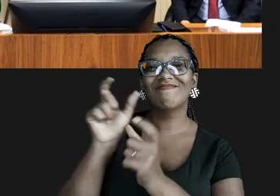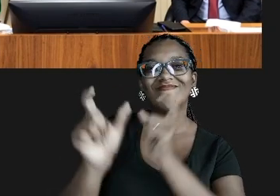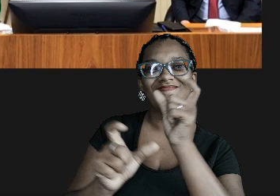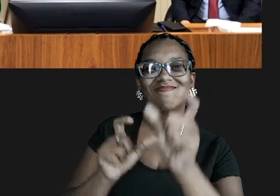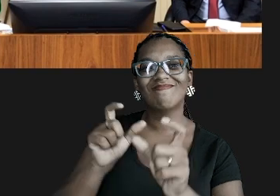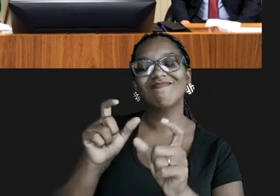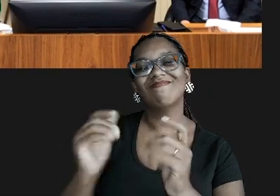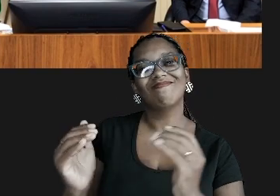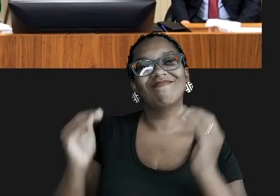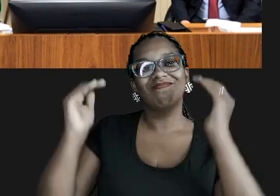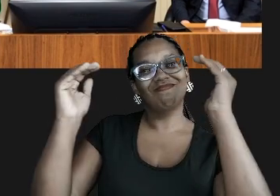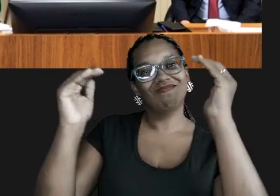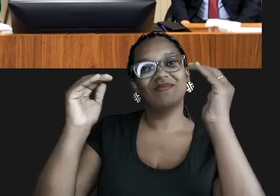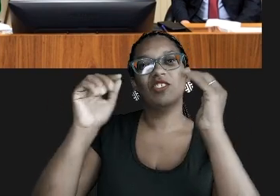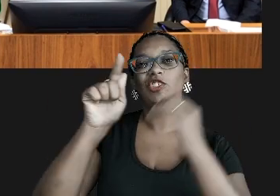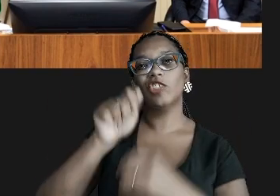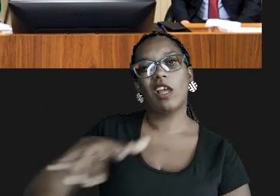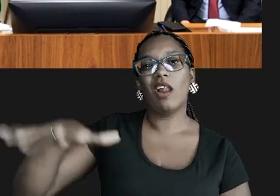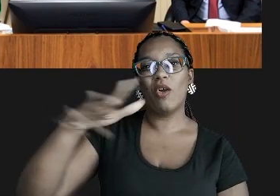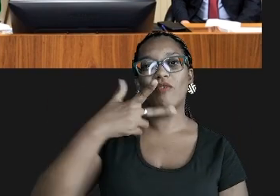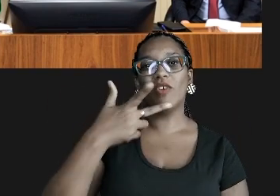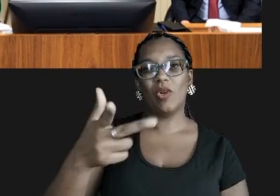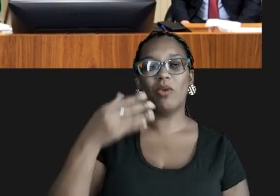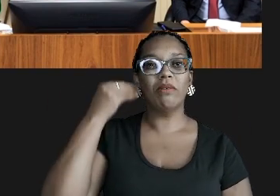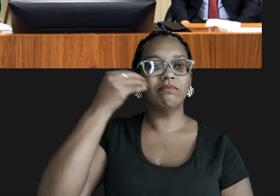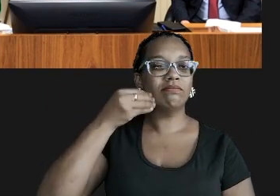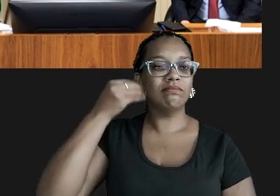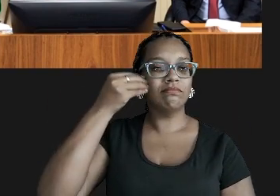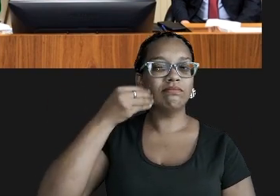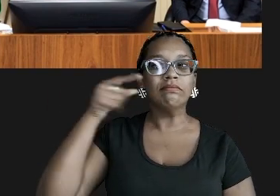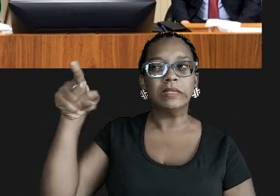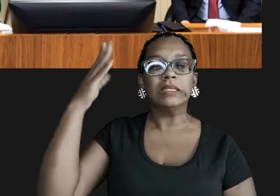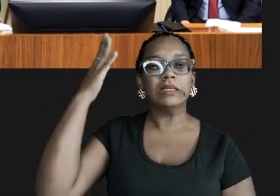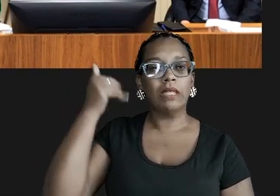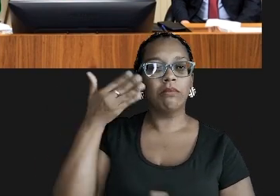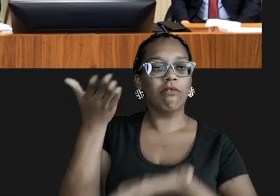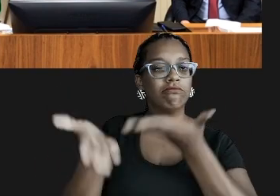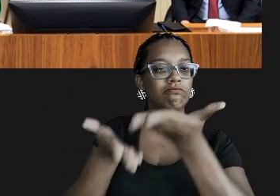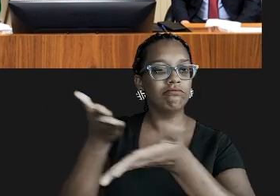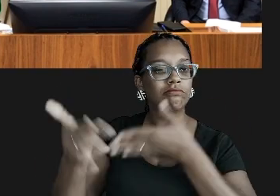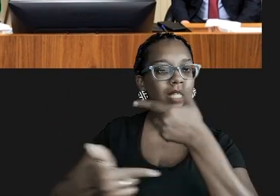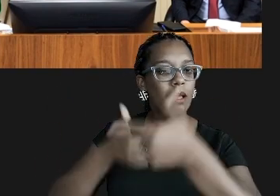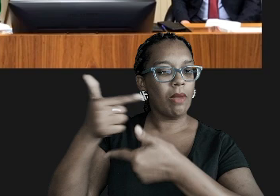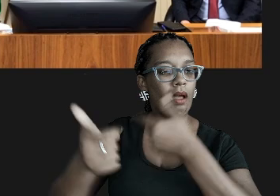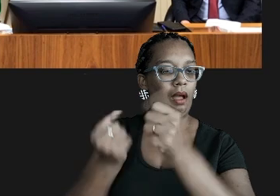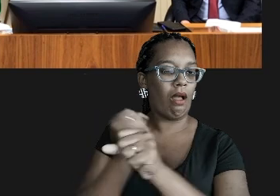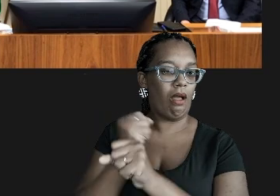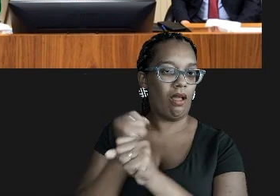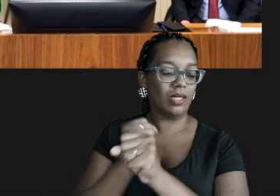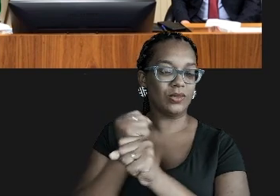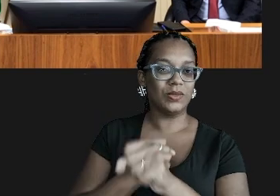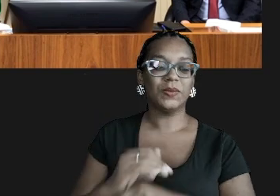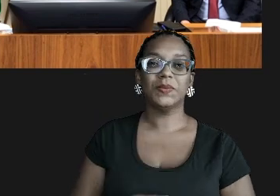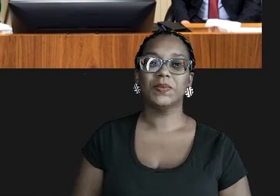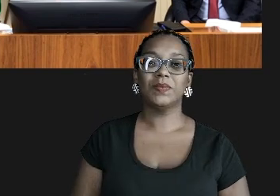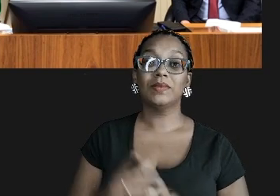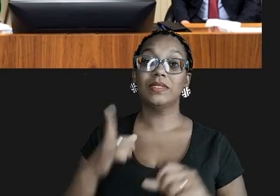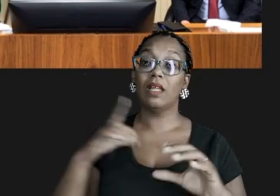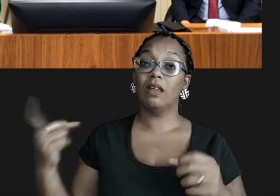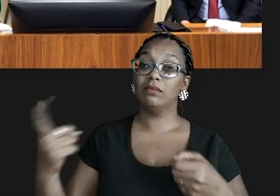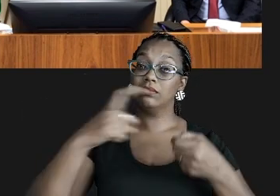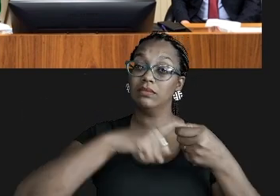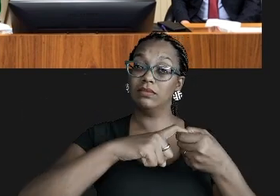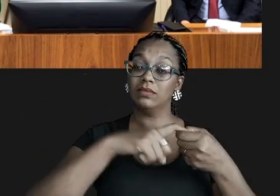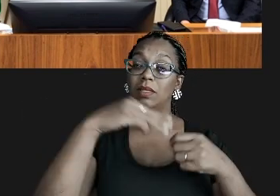superintendente geral falou aqui no alto da sua experiência de alguém que serve nossa casa há muitos anos e hoje a gente tem convênios